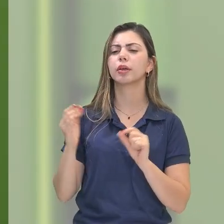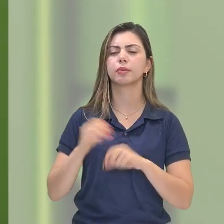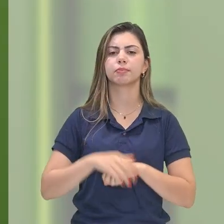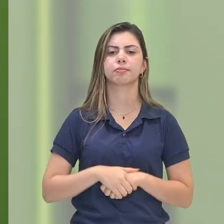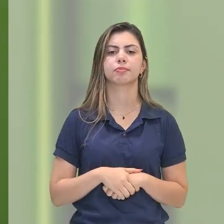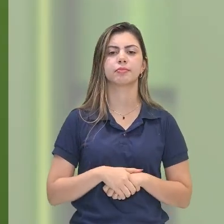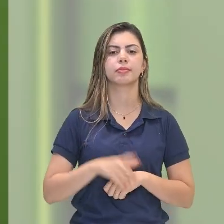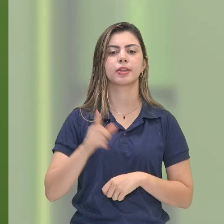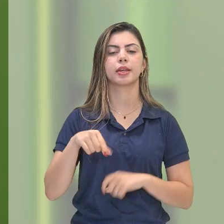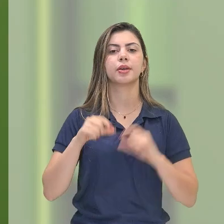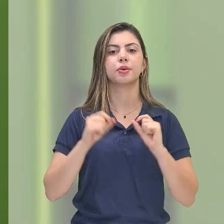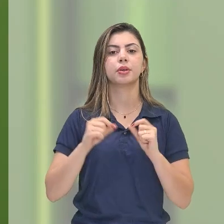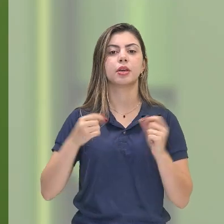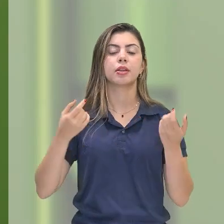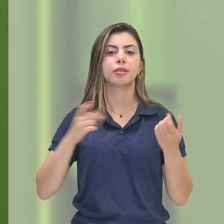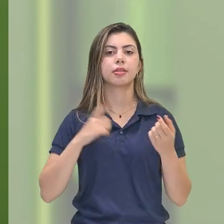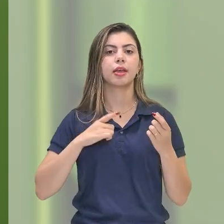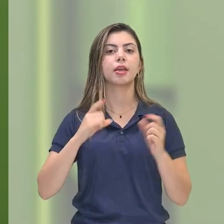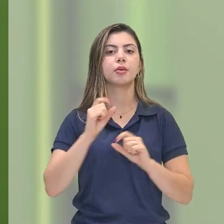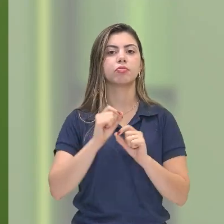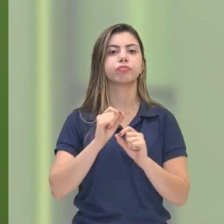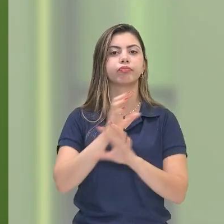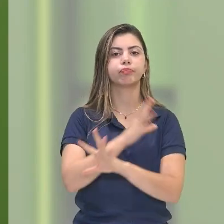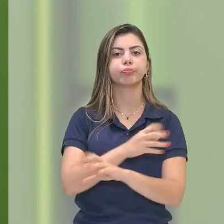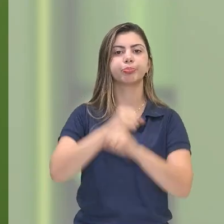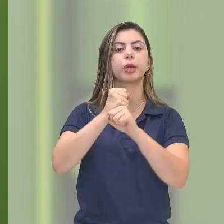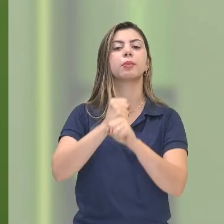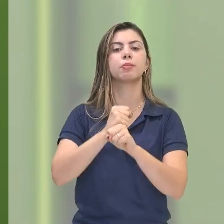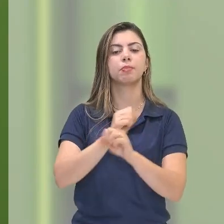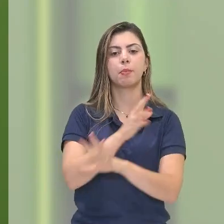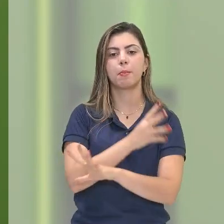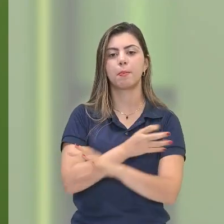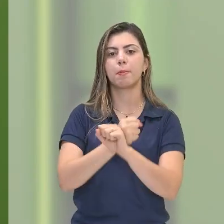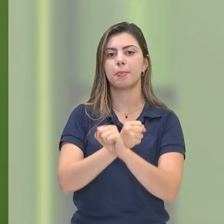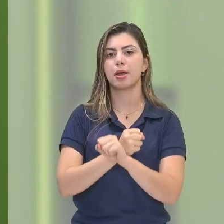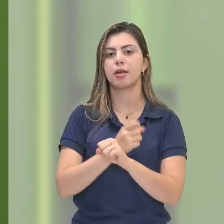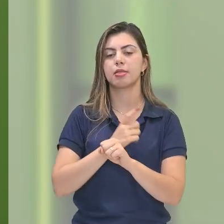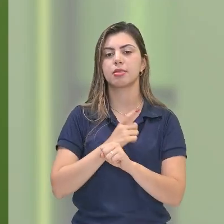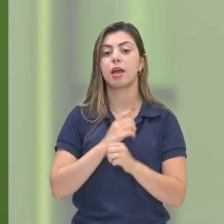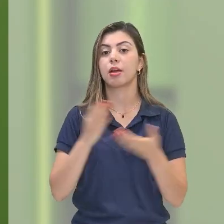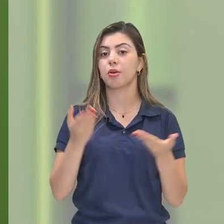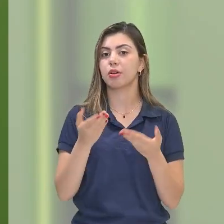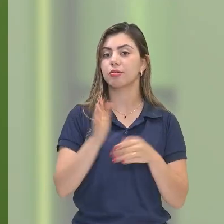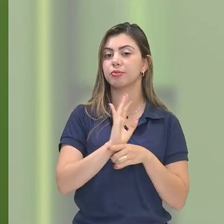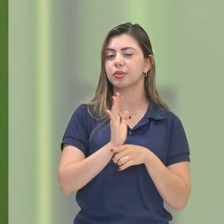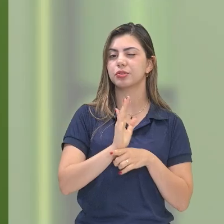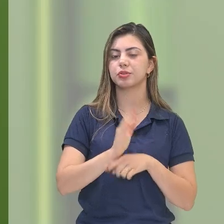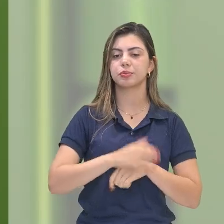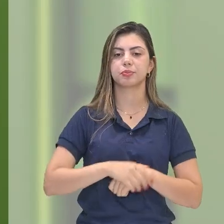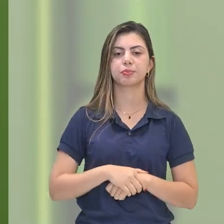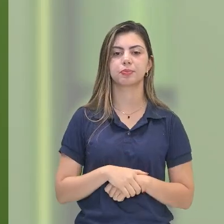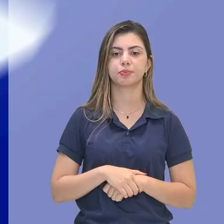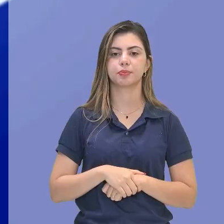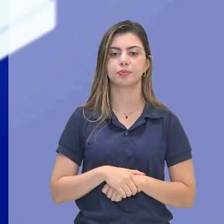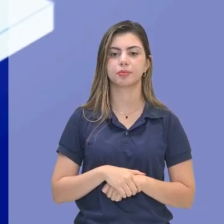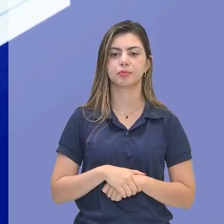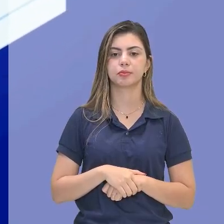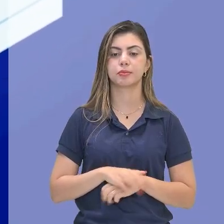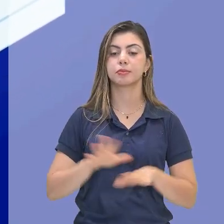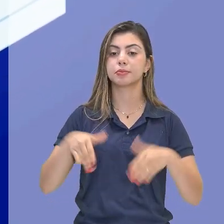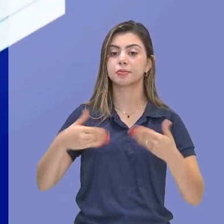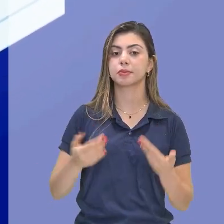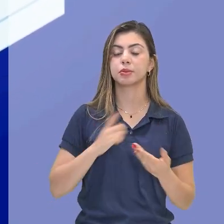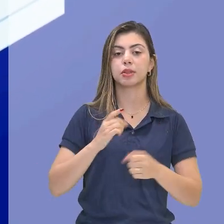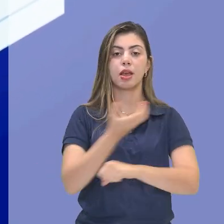a força magnética. E para isso, nós teremos aí um vídeo para vocês. Vamos assistir. Quando uma